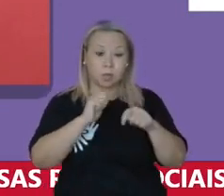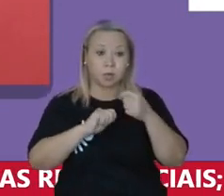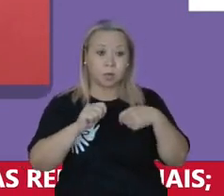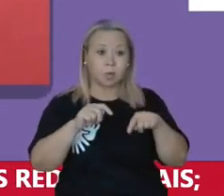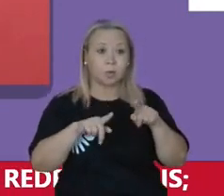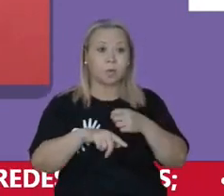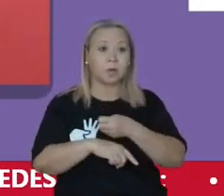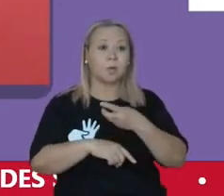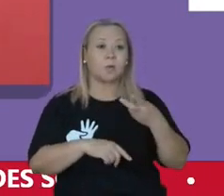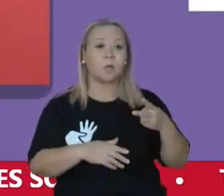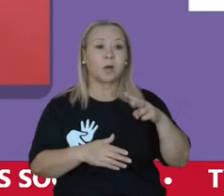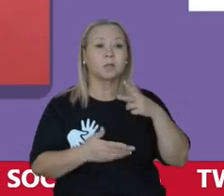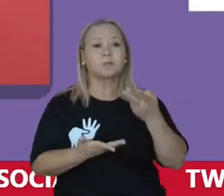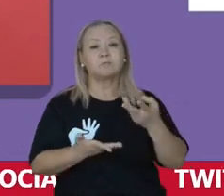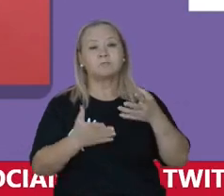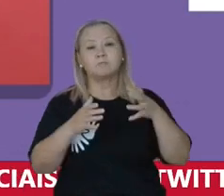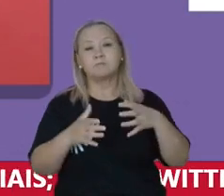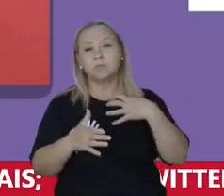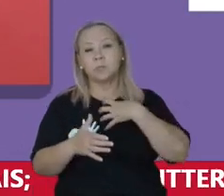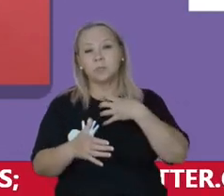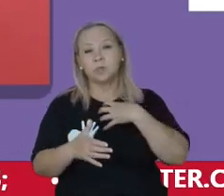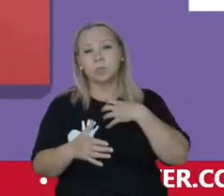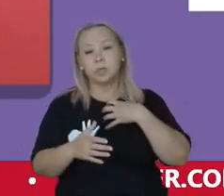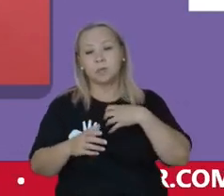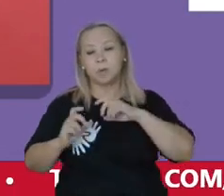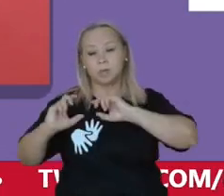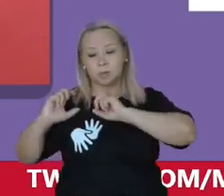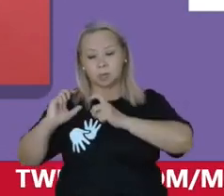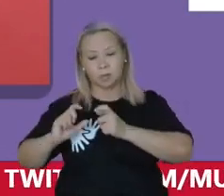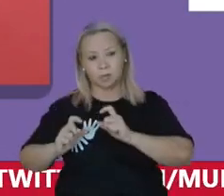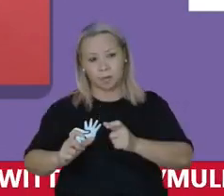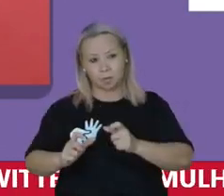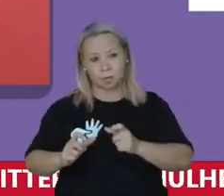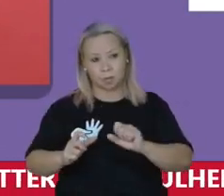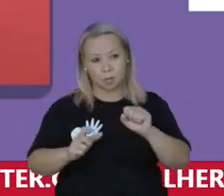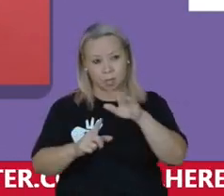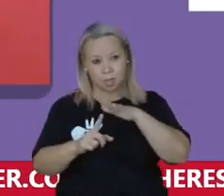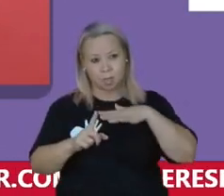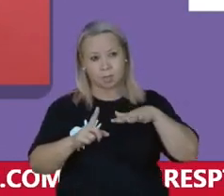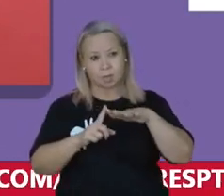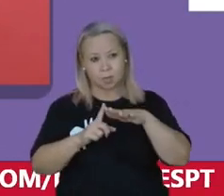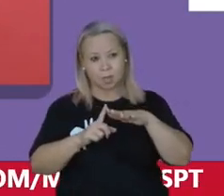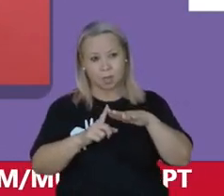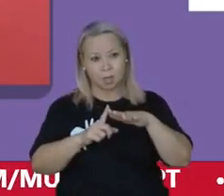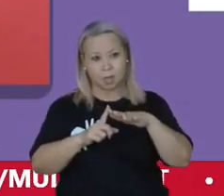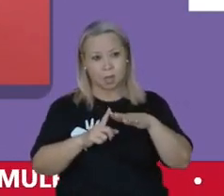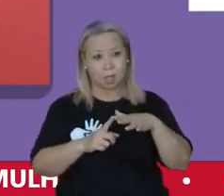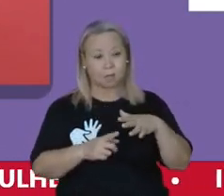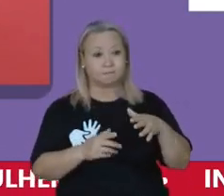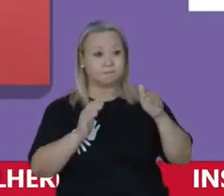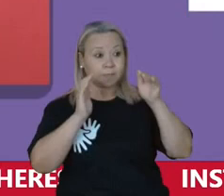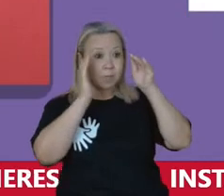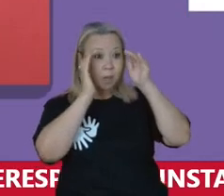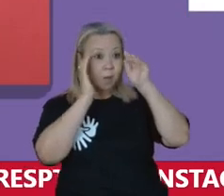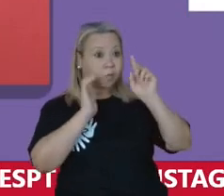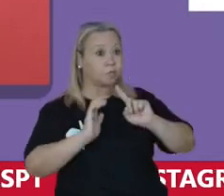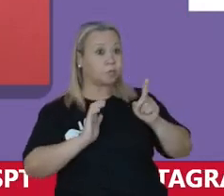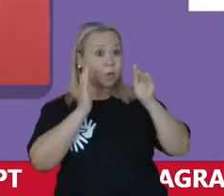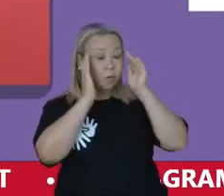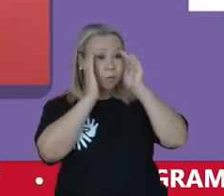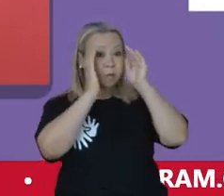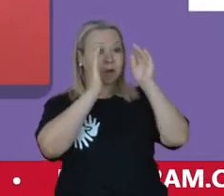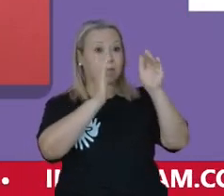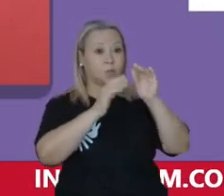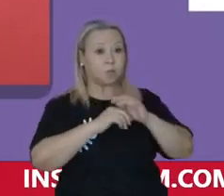mas quanto uma posição mais conservadora da sociedade, inclusive desrespeitando profundamente